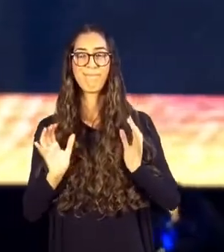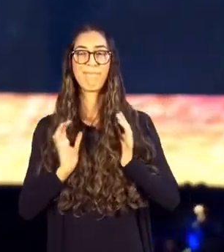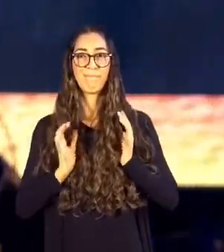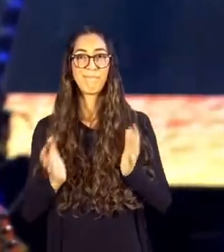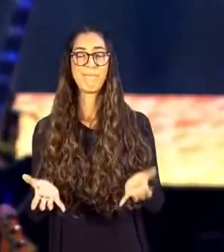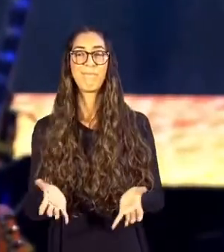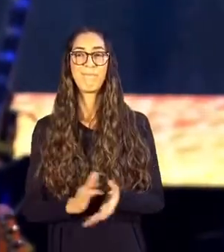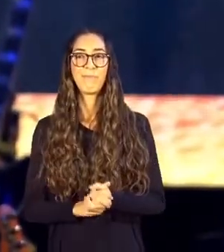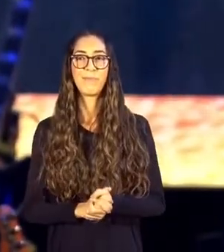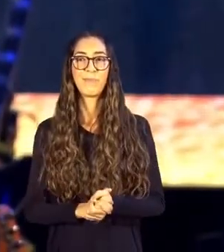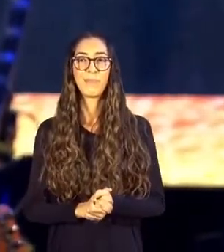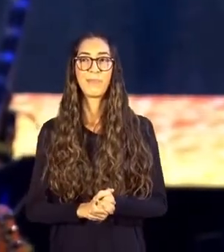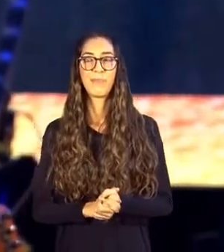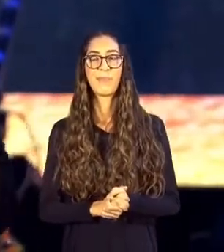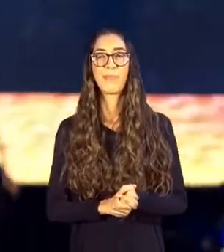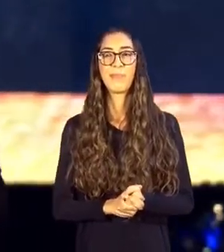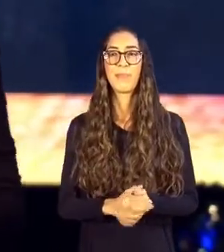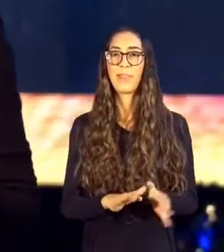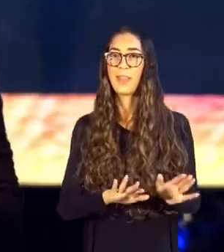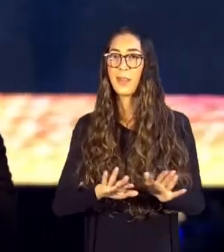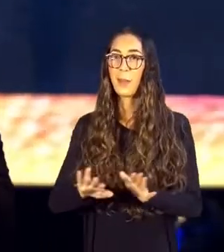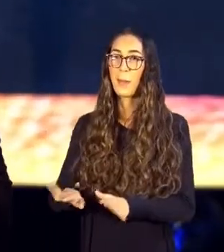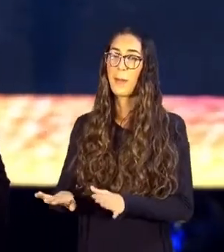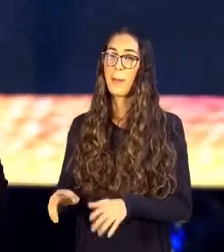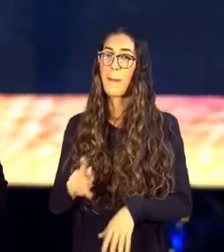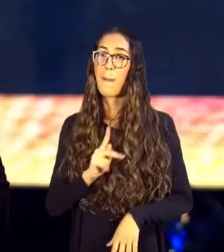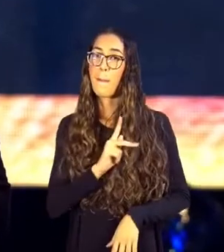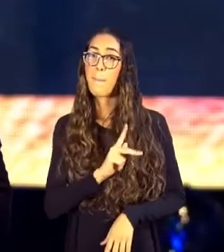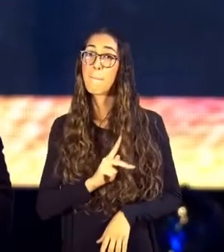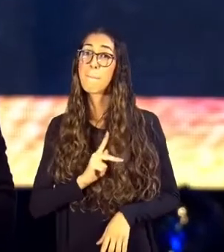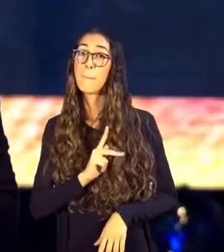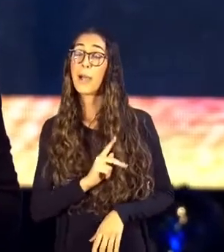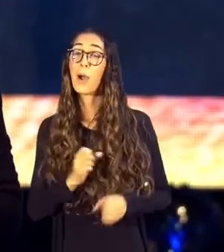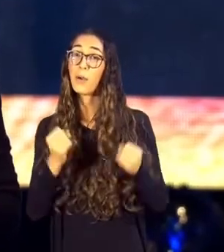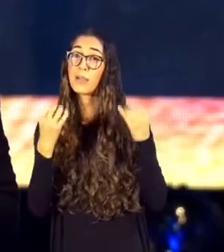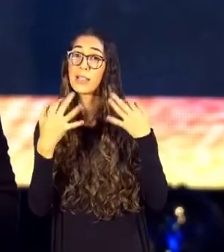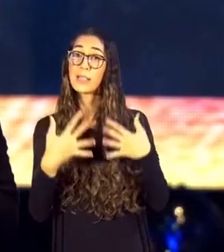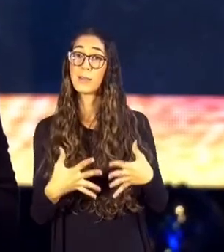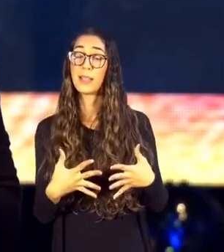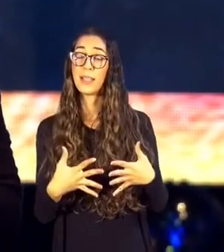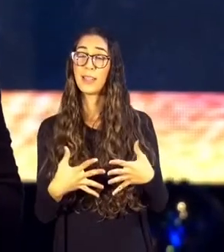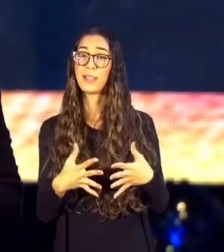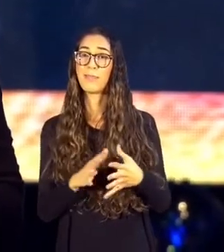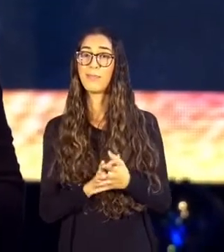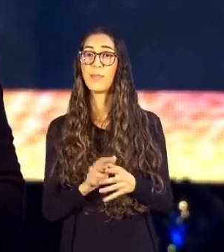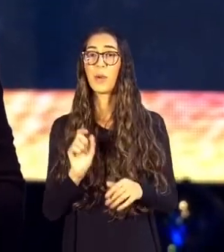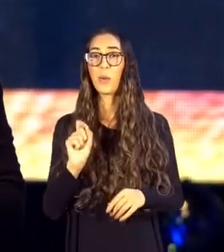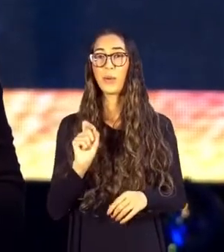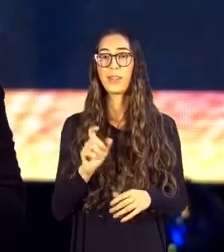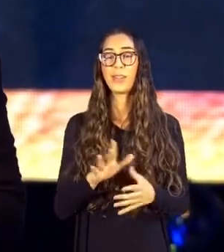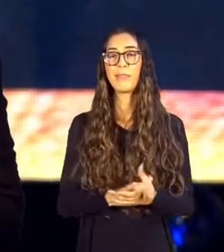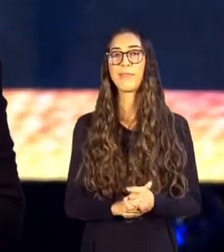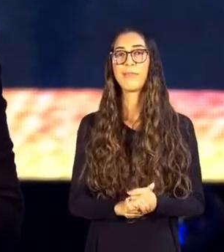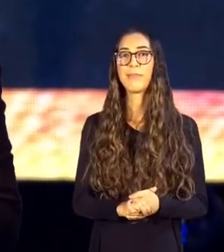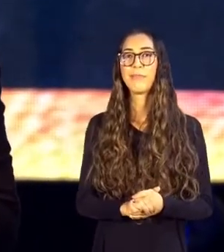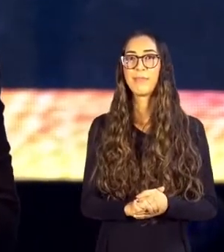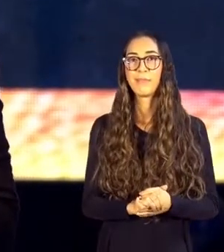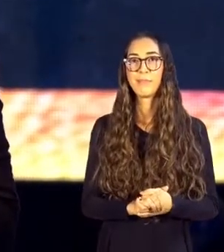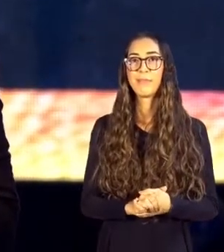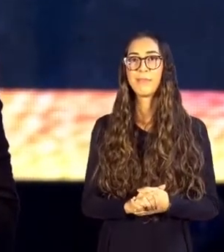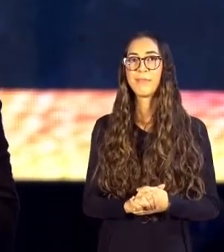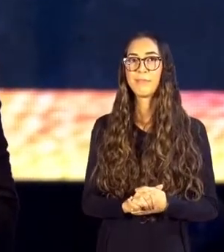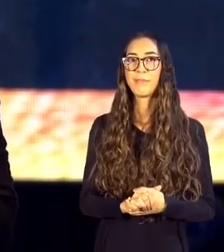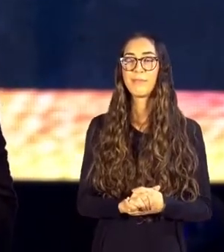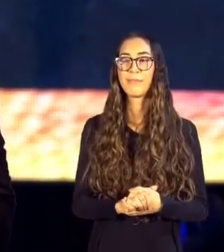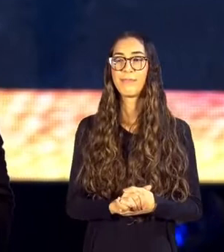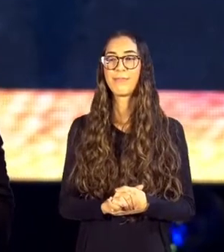dizendo da gente se conformar com o mundo é assim: se eu for bilionário, aí eu estou feito. Tem bilionário que está dando tiro na